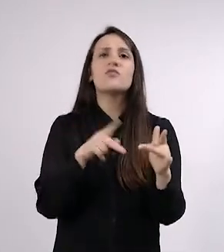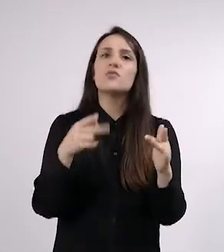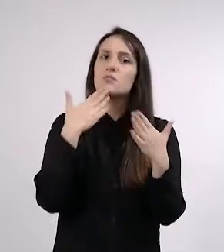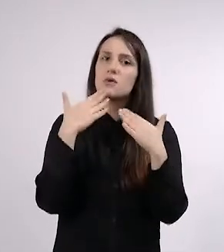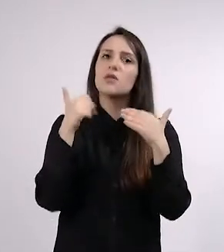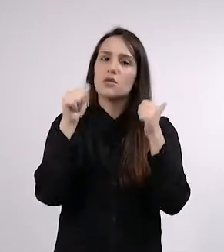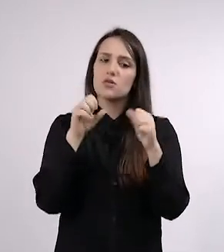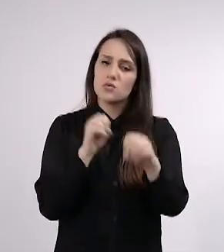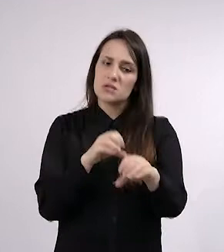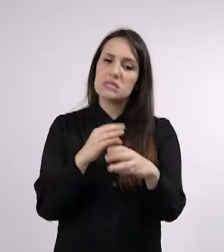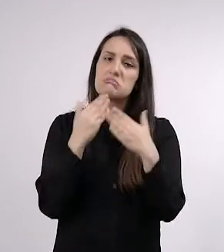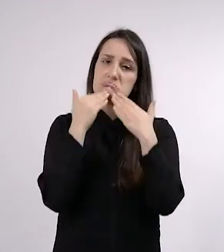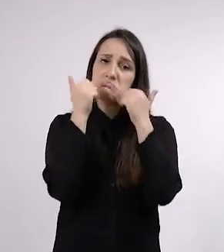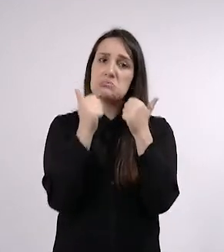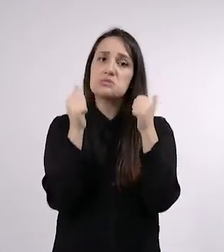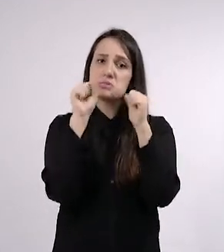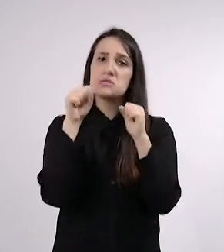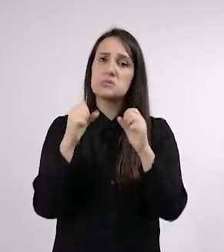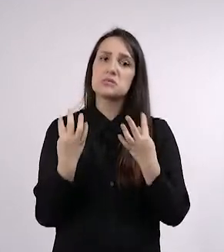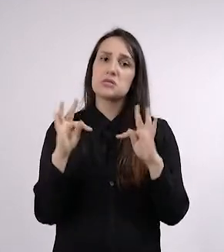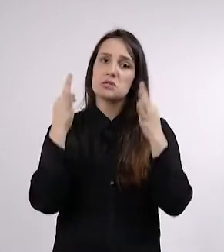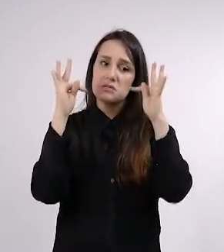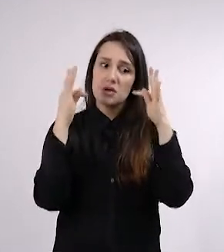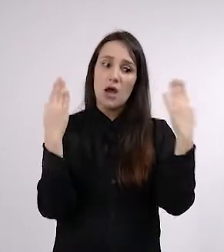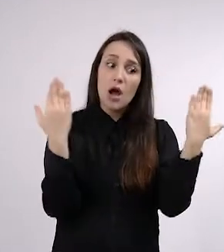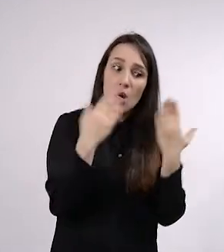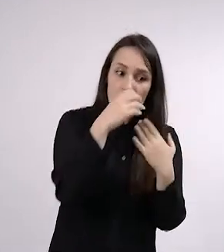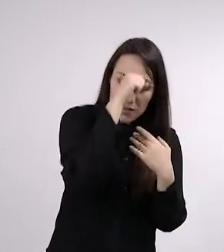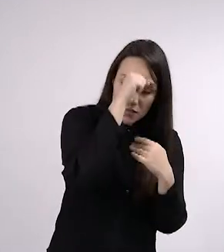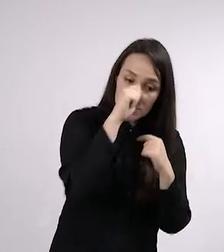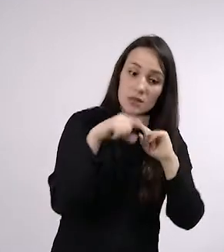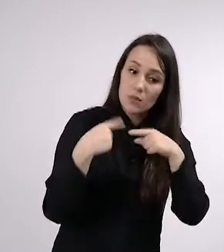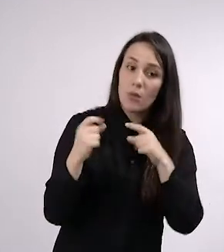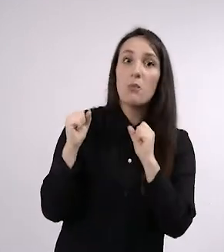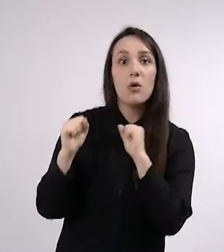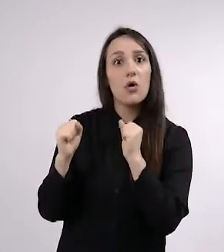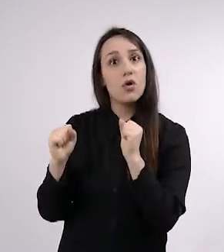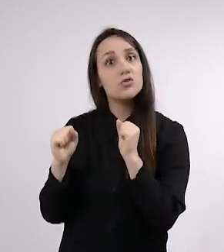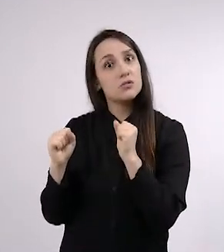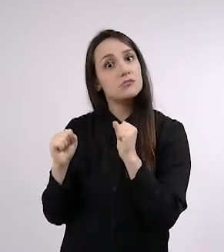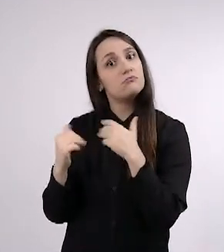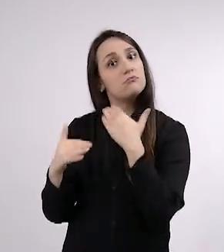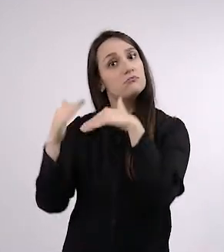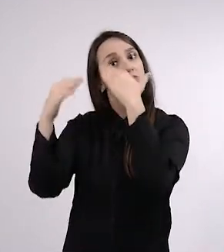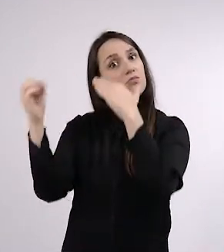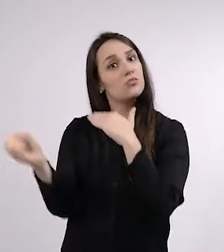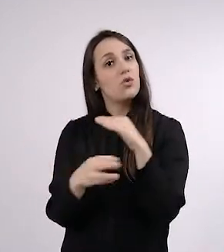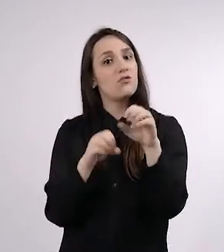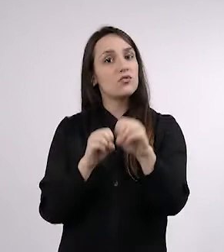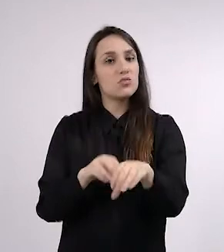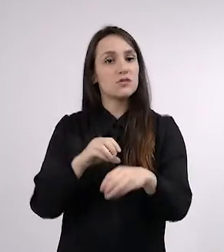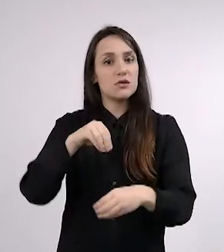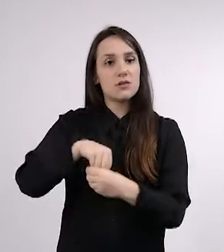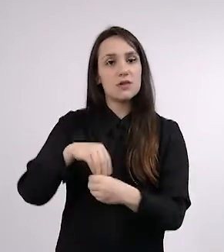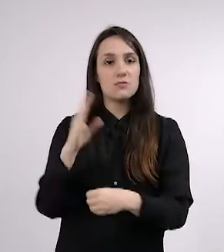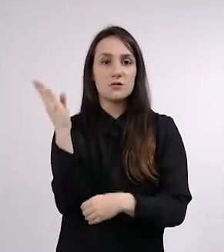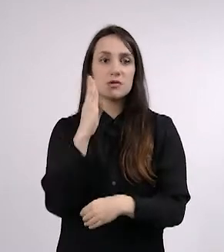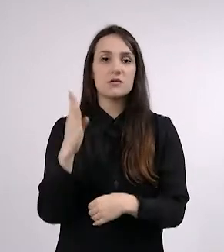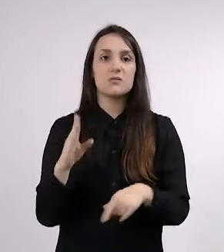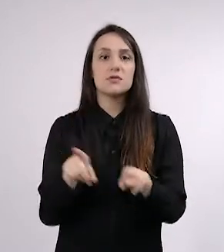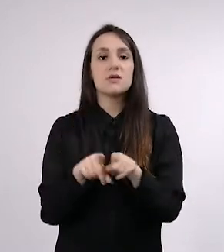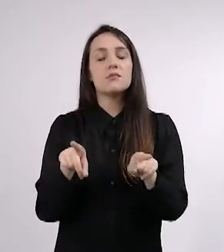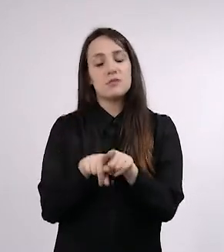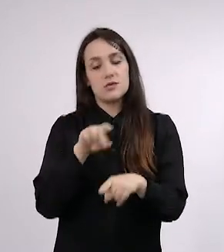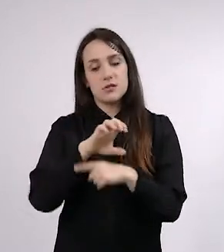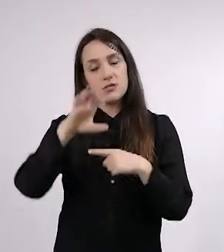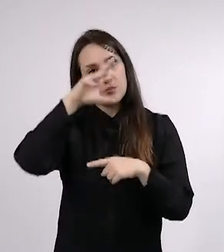Eu acho que nós vamos poder usar toda essa tecnologia que está à nossa disposição para fazer uma nova educação no Brasil e no Mato Grosso do